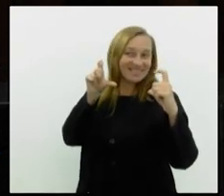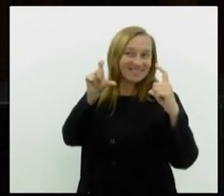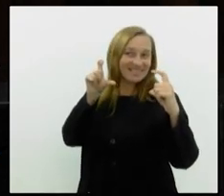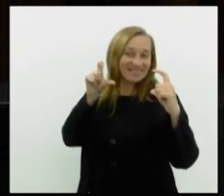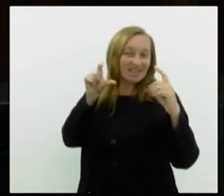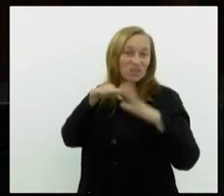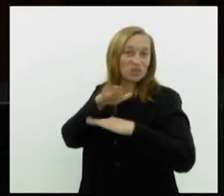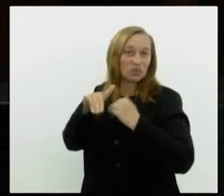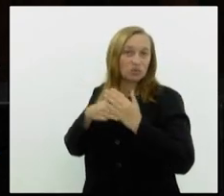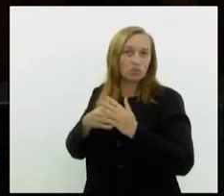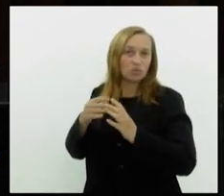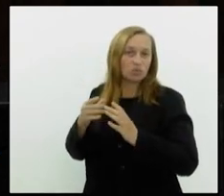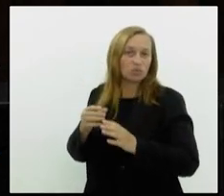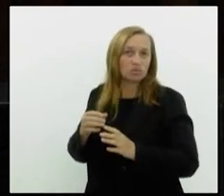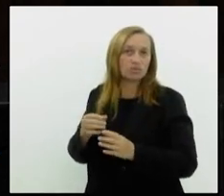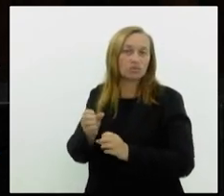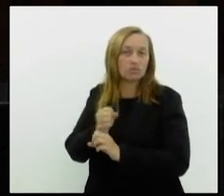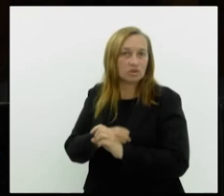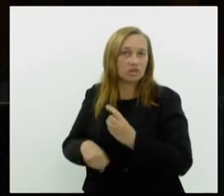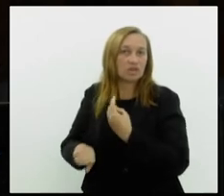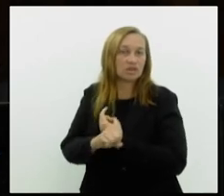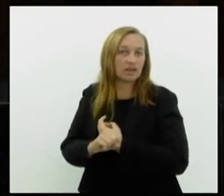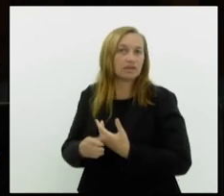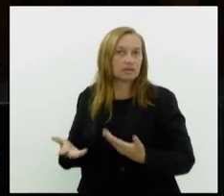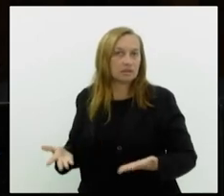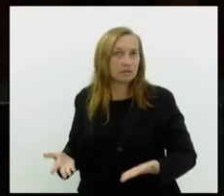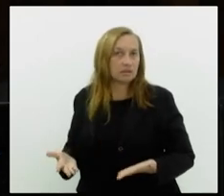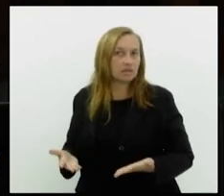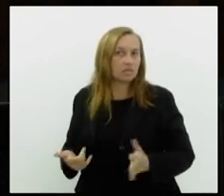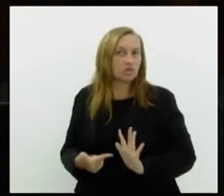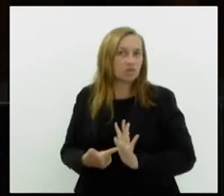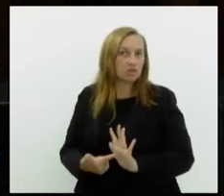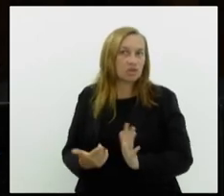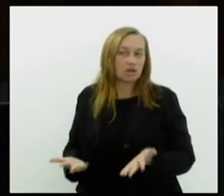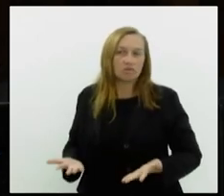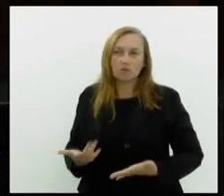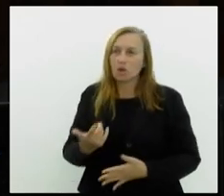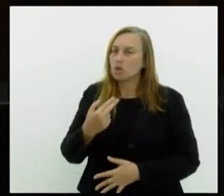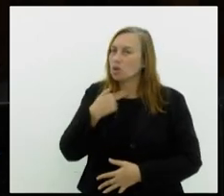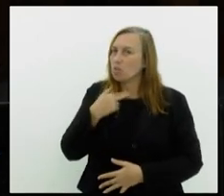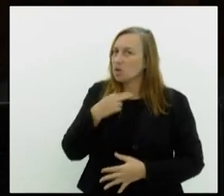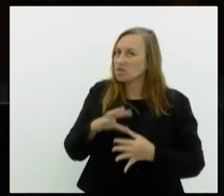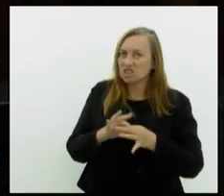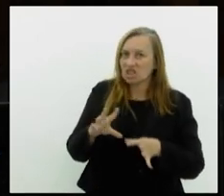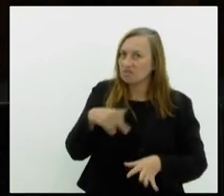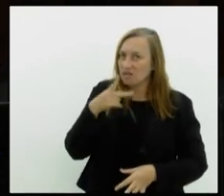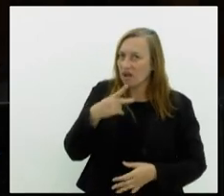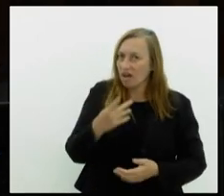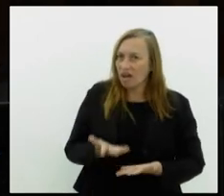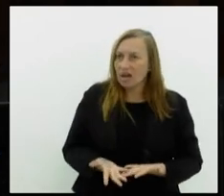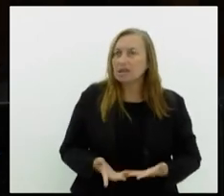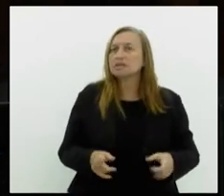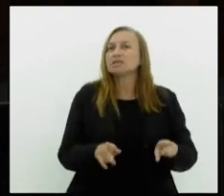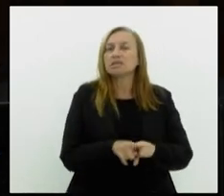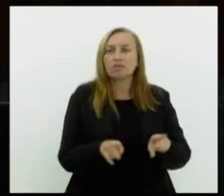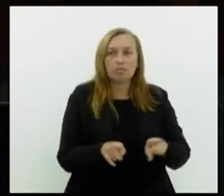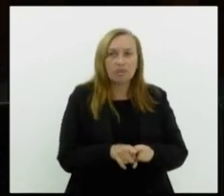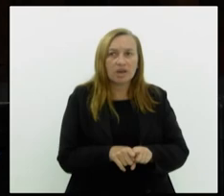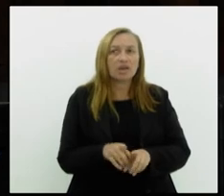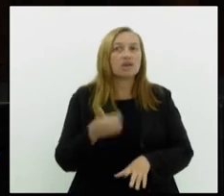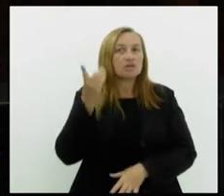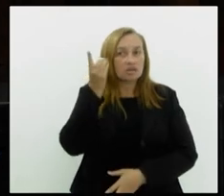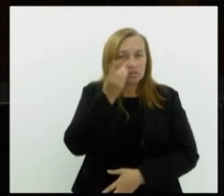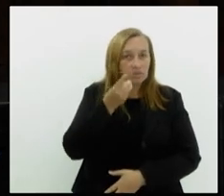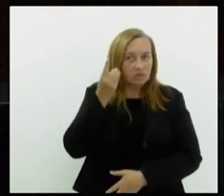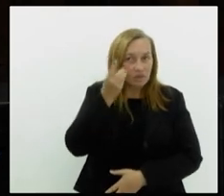todo cidadão de bem nesse estado. Eu não posso deixar de mencionar que também o então